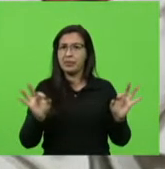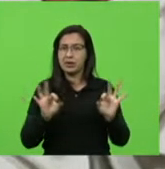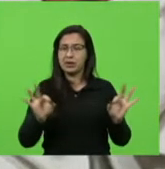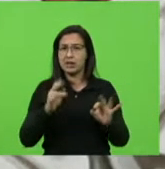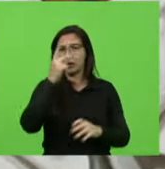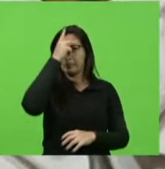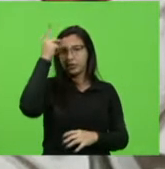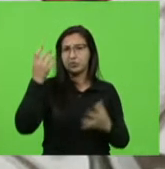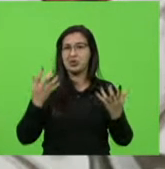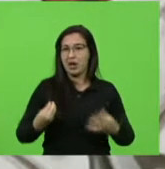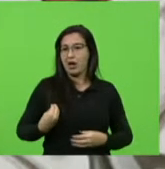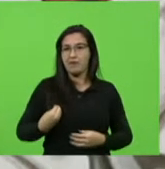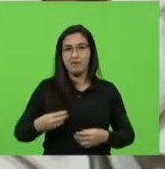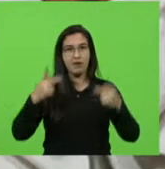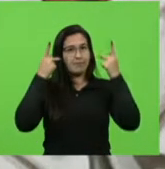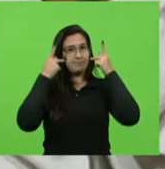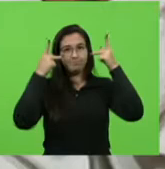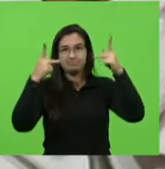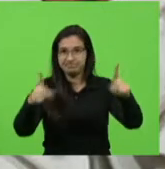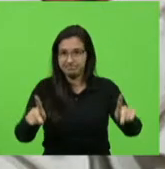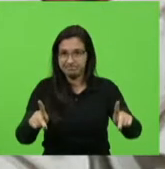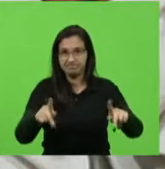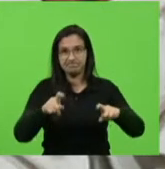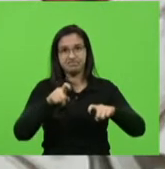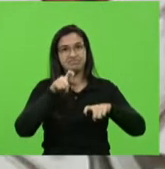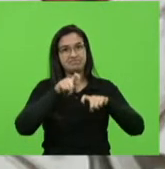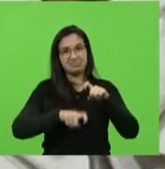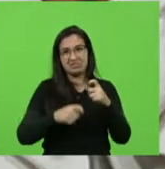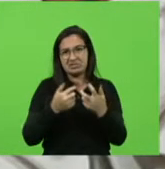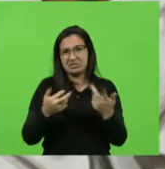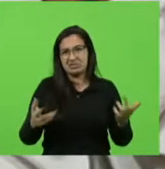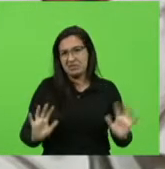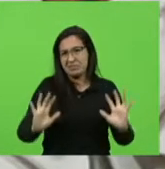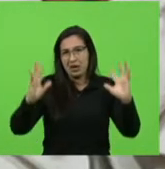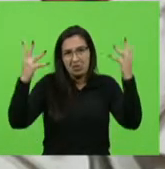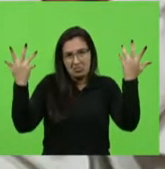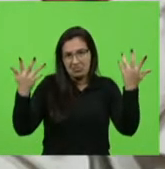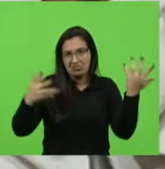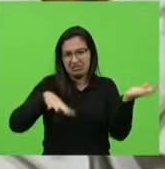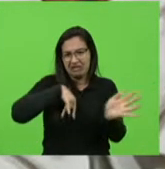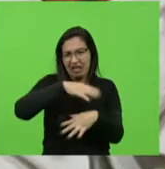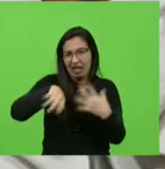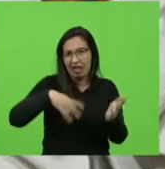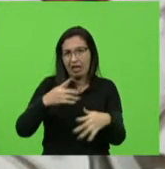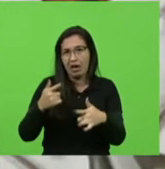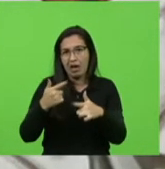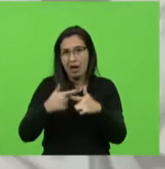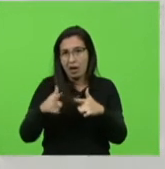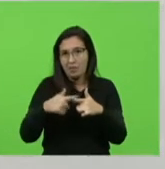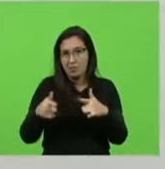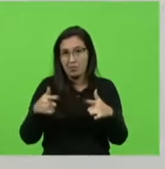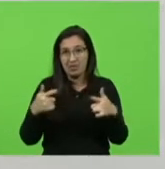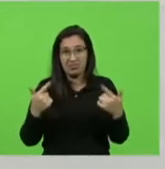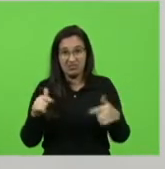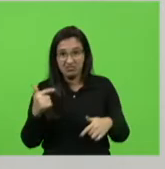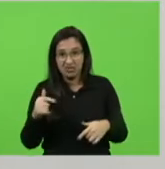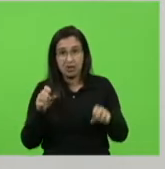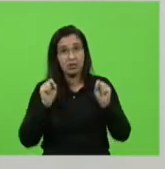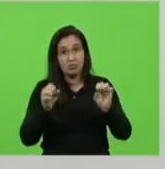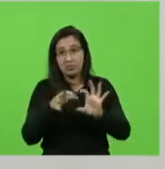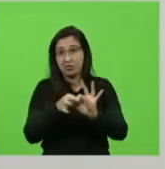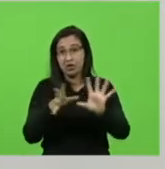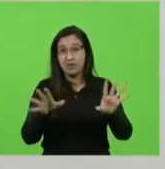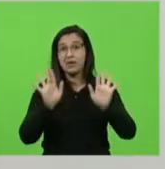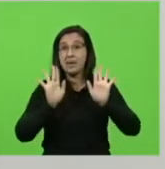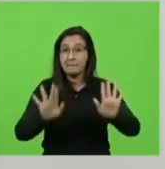quer viver a sua vida de forma imoral ou como ela quiser viver, se ela considera que nem existe moral, isso é um problema dela. Mas a lei diz que a criança tem